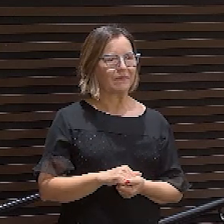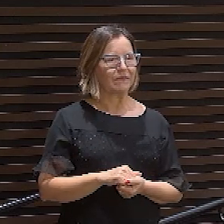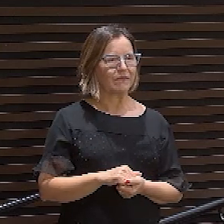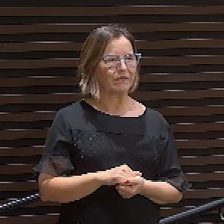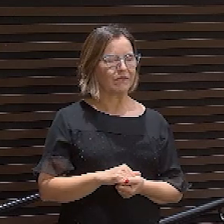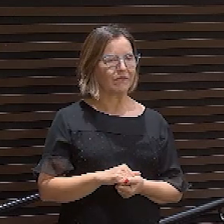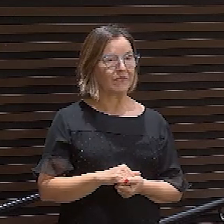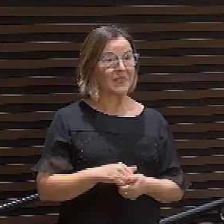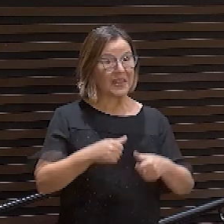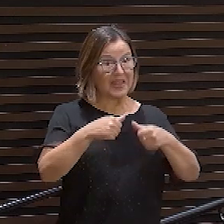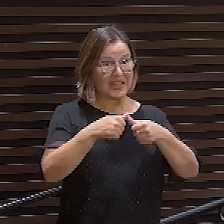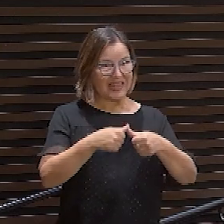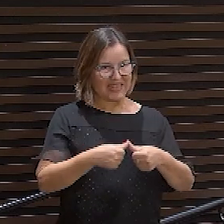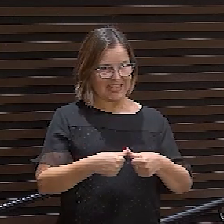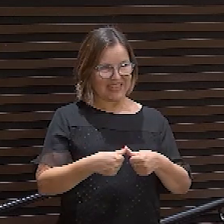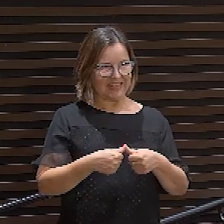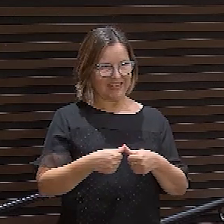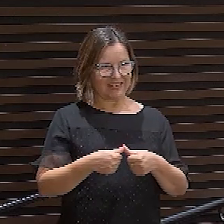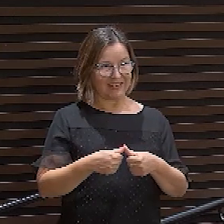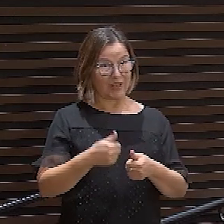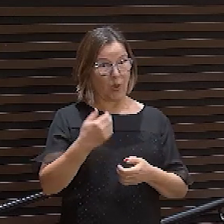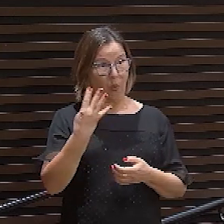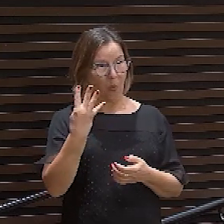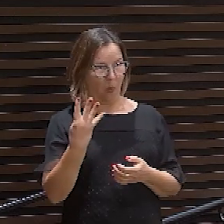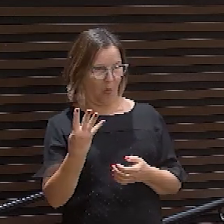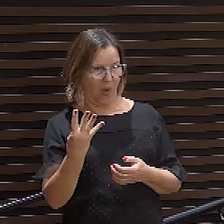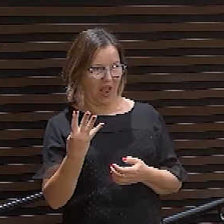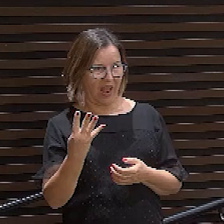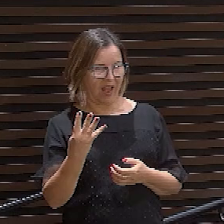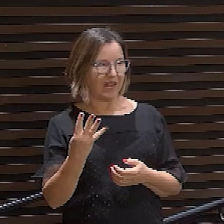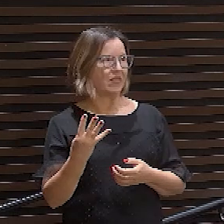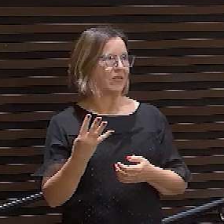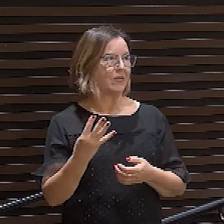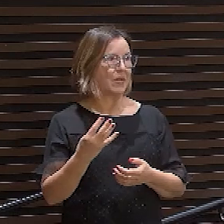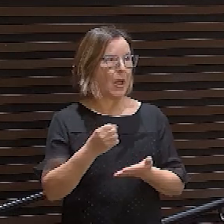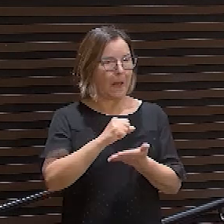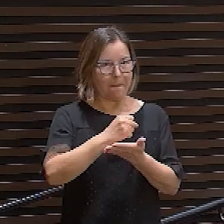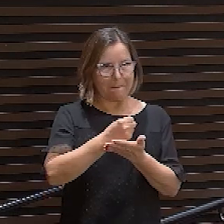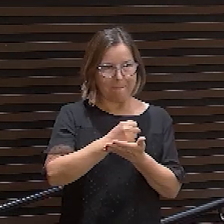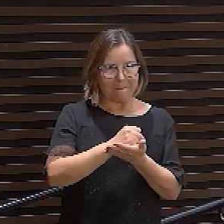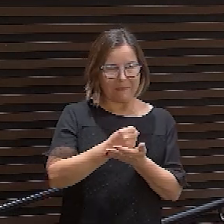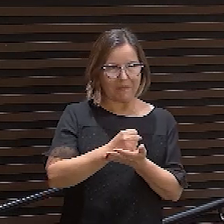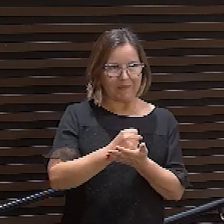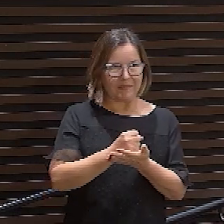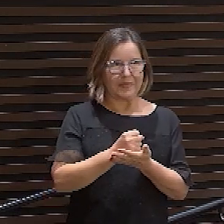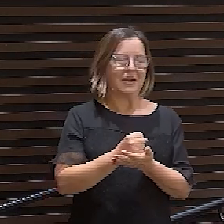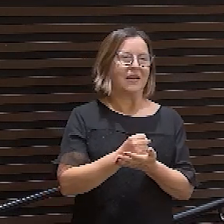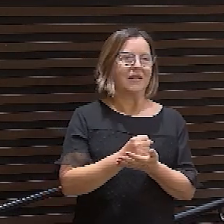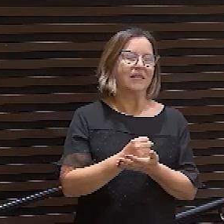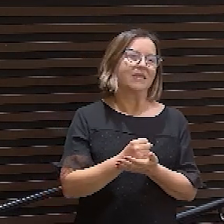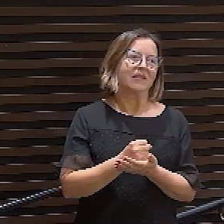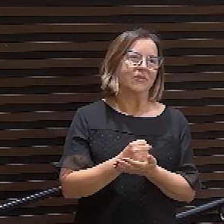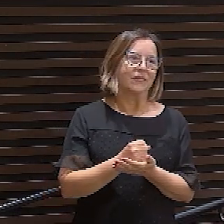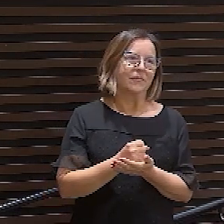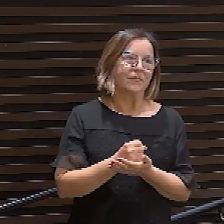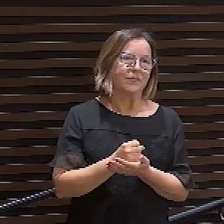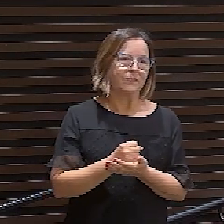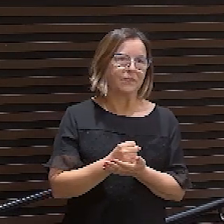E esses altares marcam eventos no processo da sua salvação.